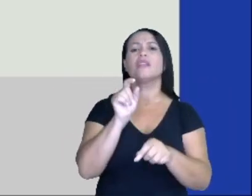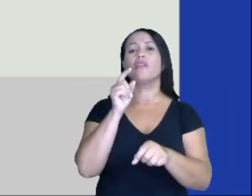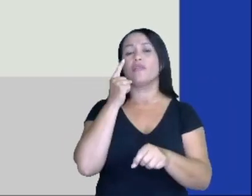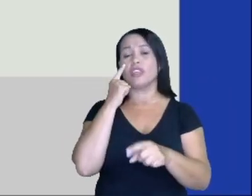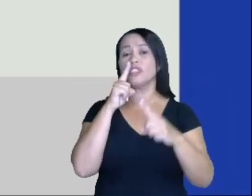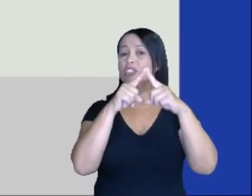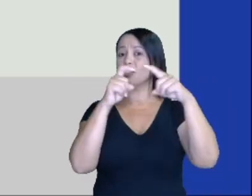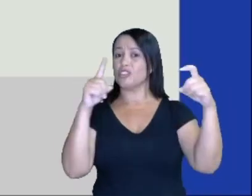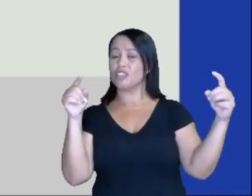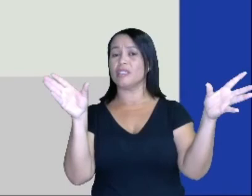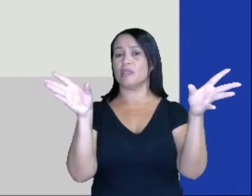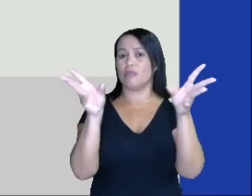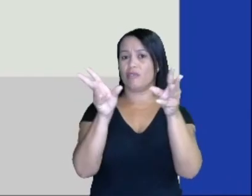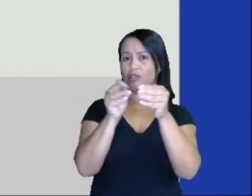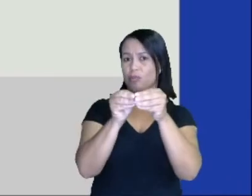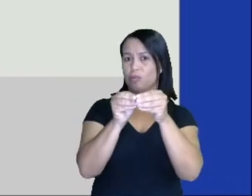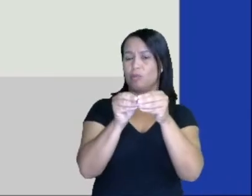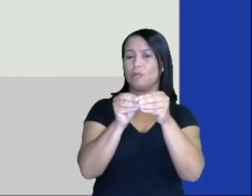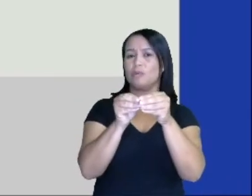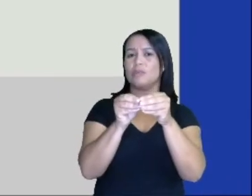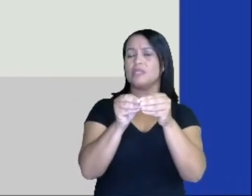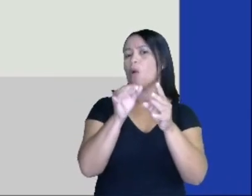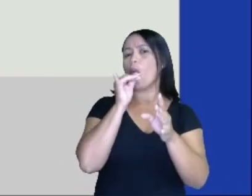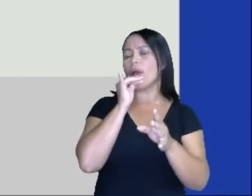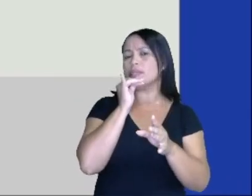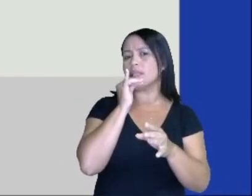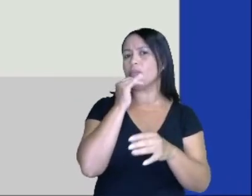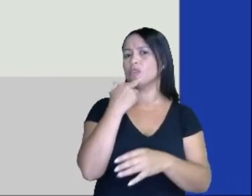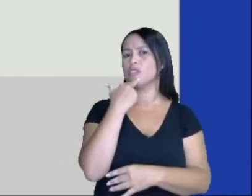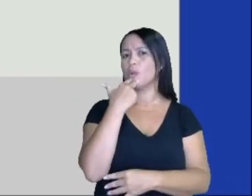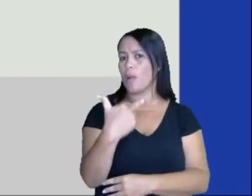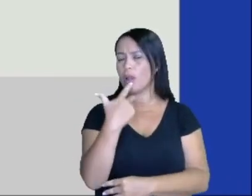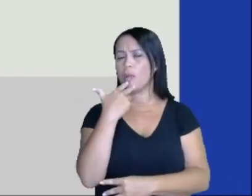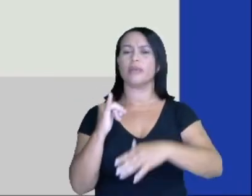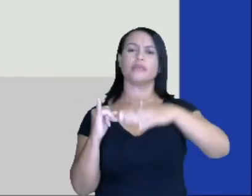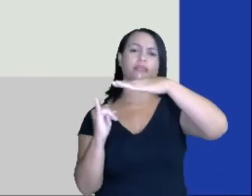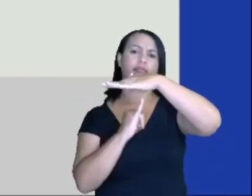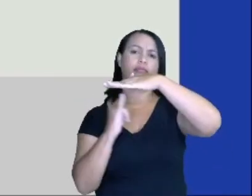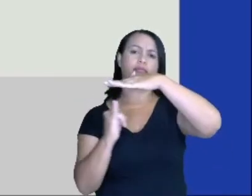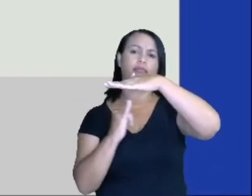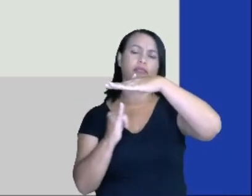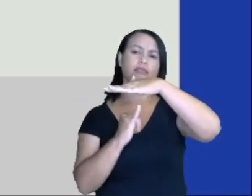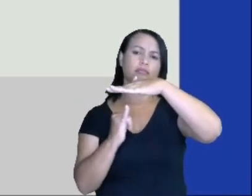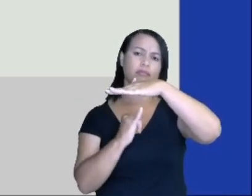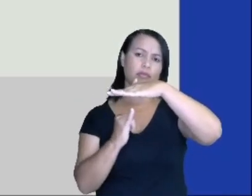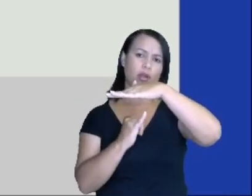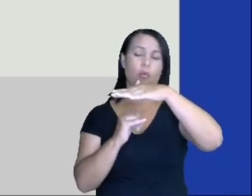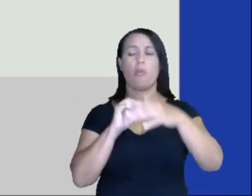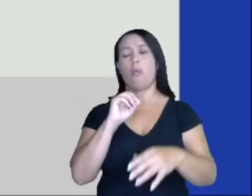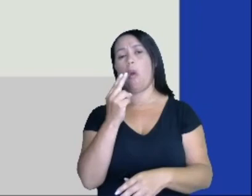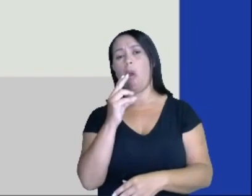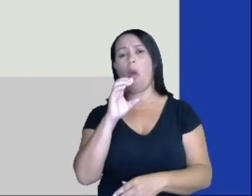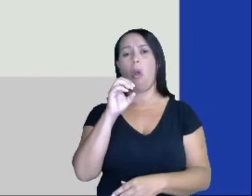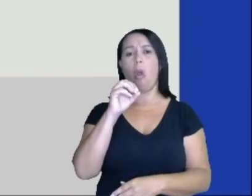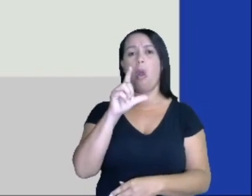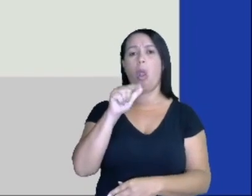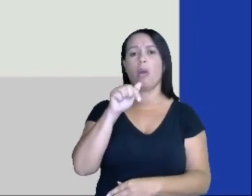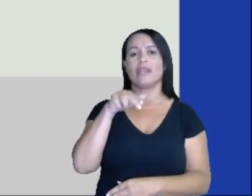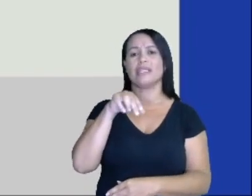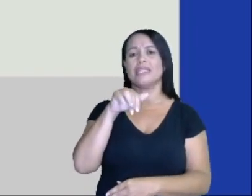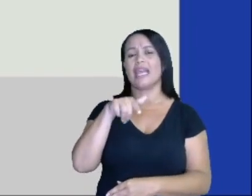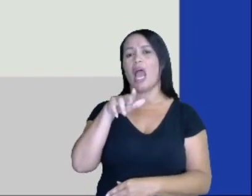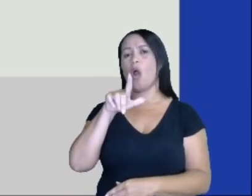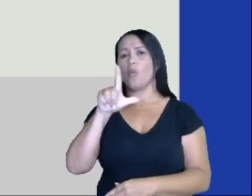percebam, gírias e abreviações são exemplos de linguagem informal, ou linguagem coloquial, ou linguagem não